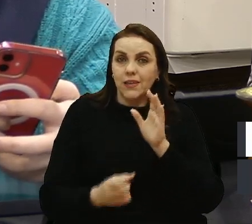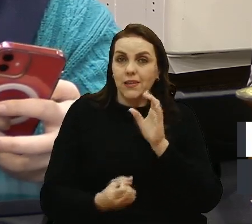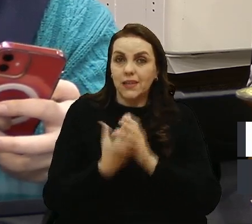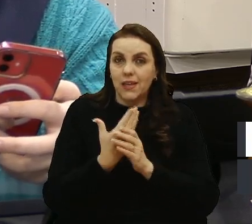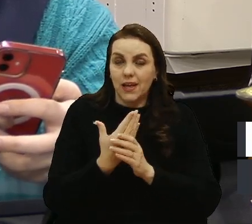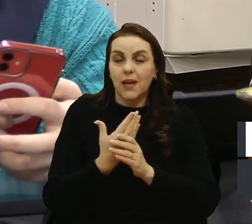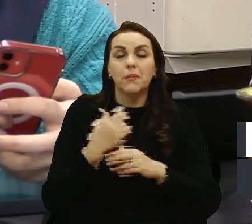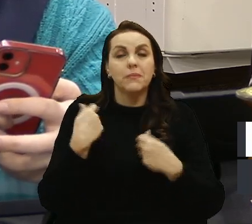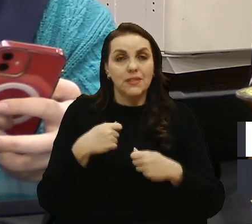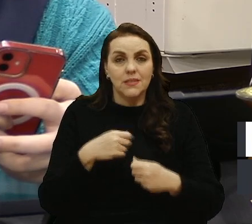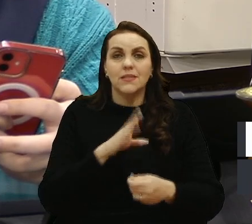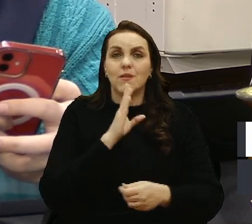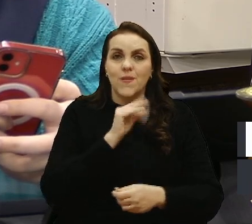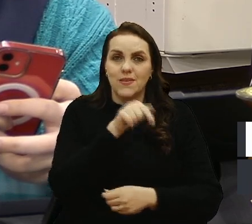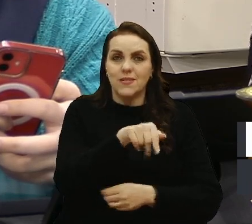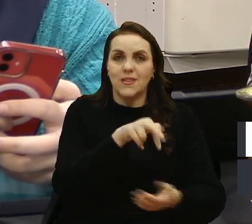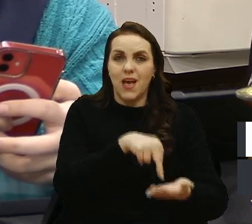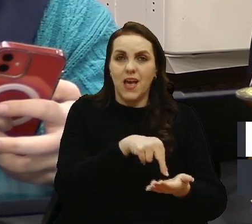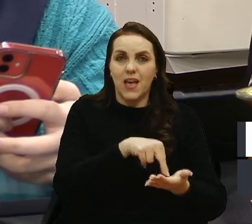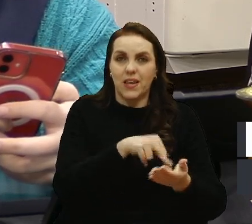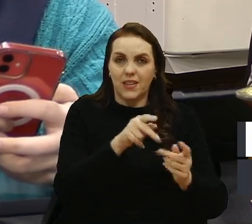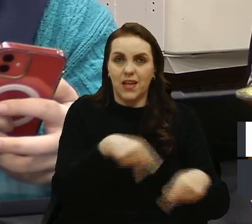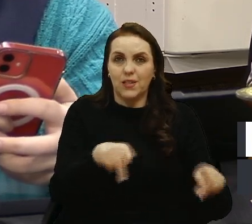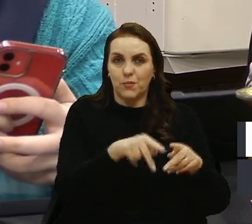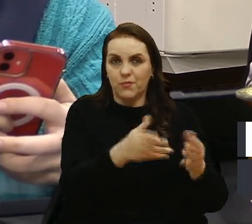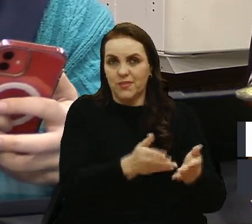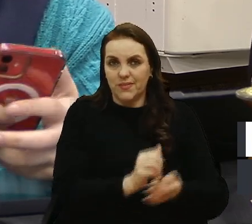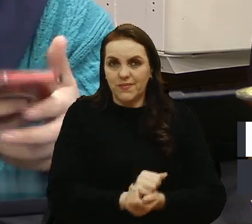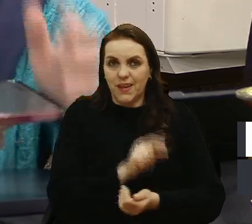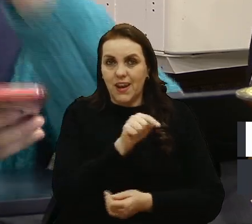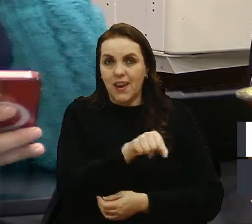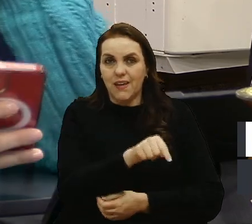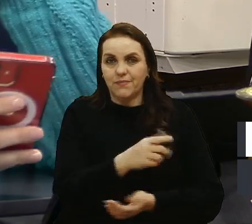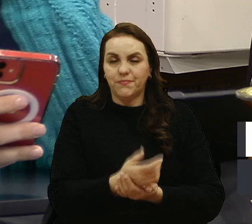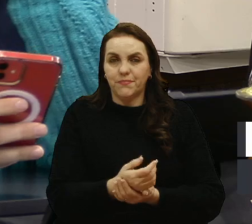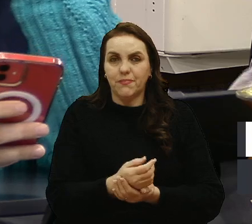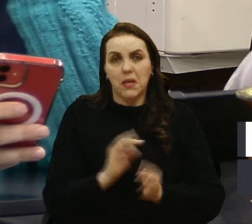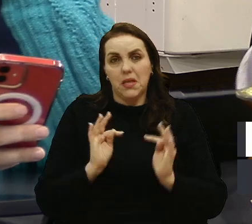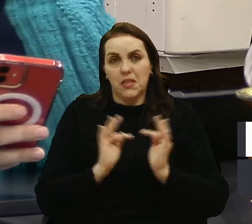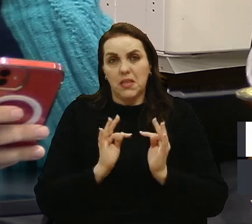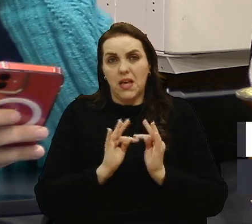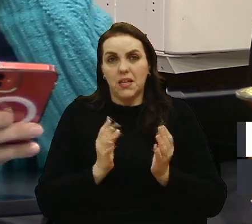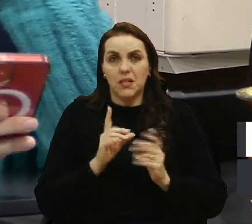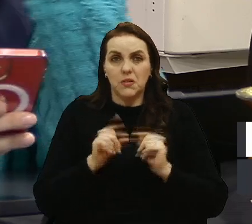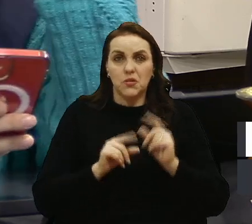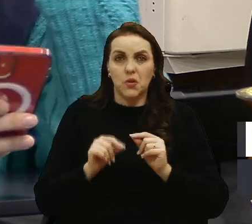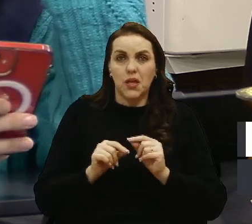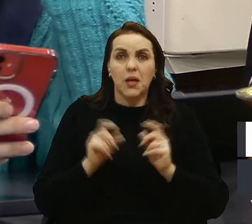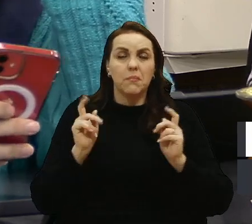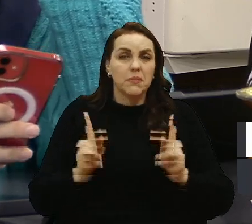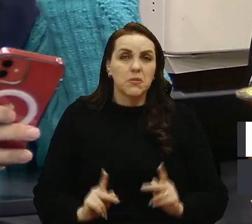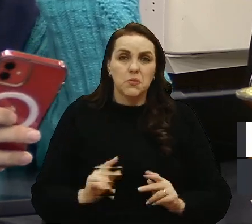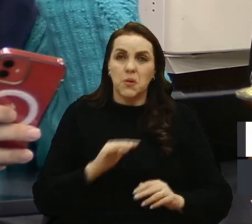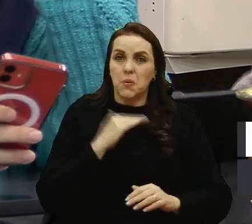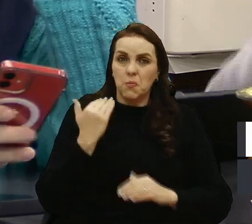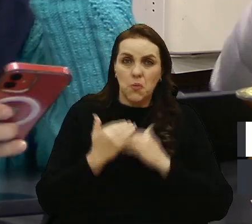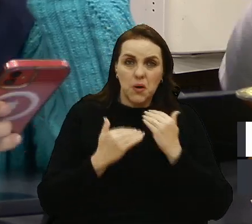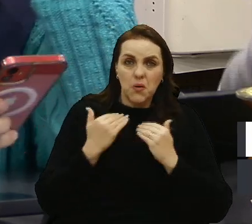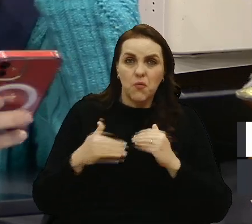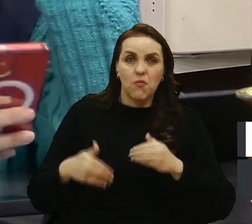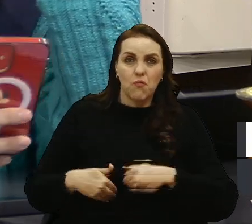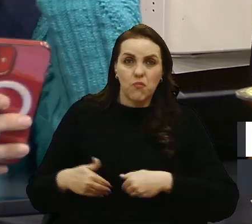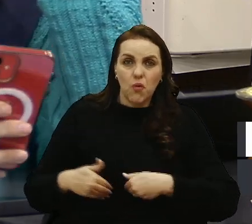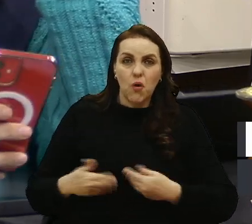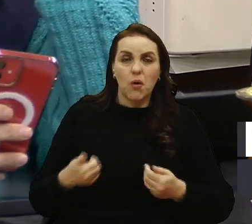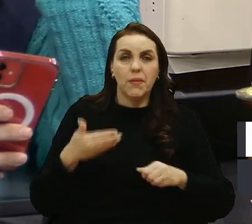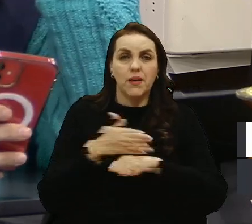povo. Porque se fosse exclusivamente pela técnica, nós tínhamos deixado o povo morrer de fome em diversas oportunidades, nós não teríamos dado